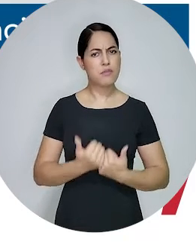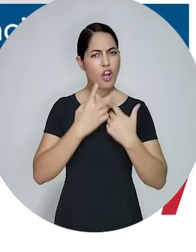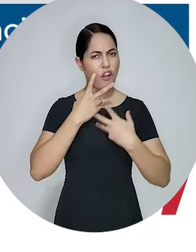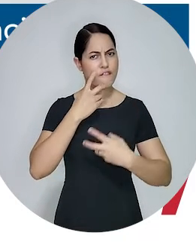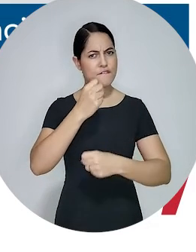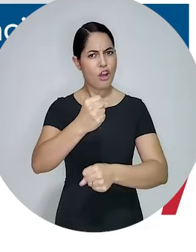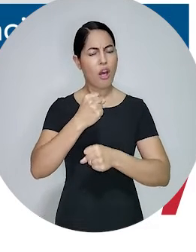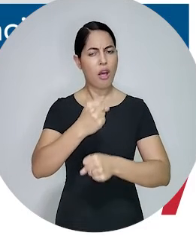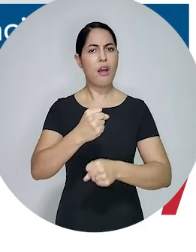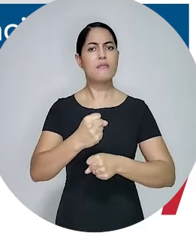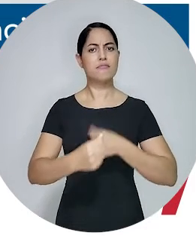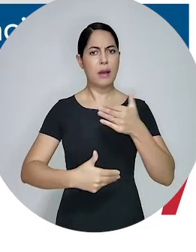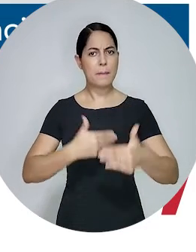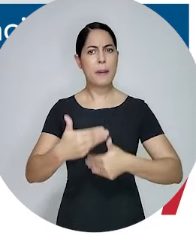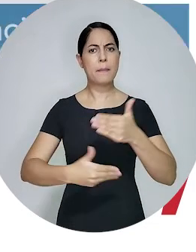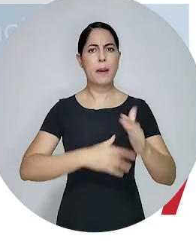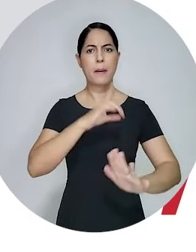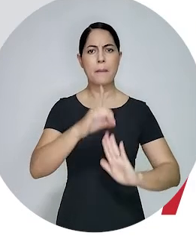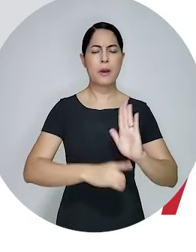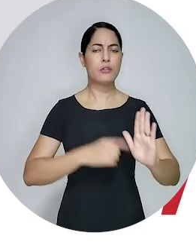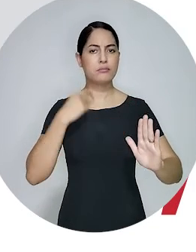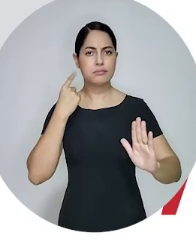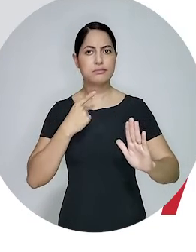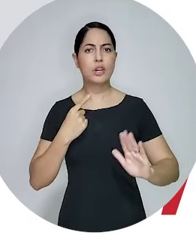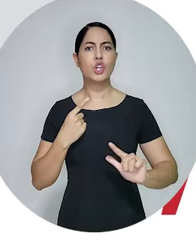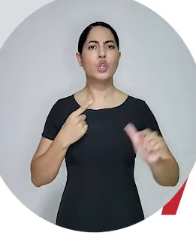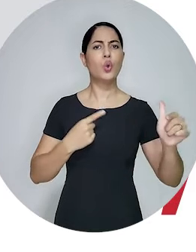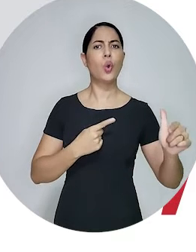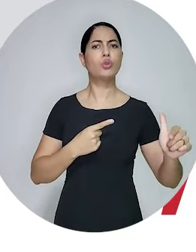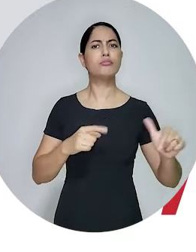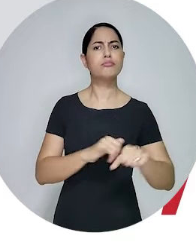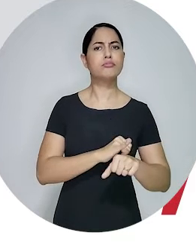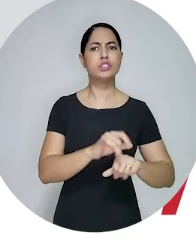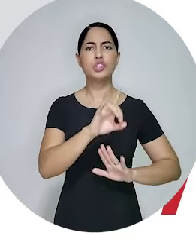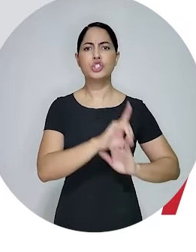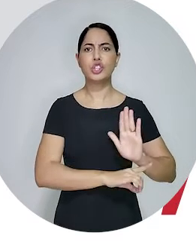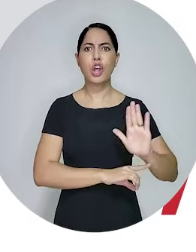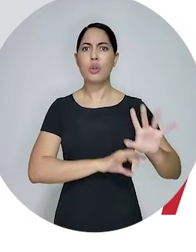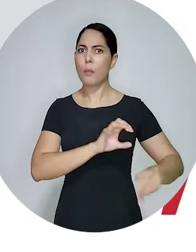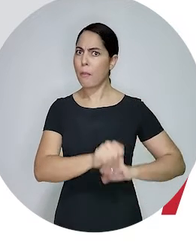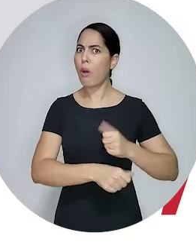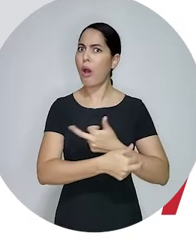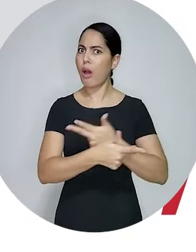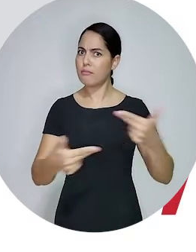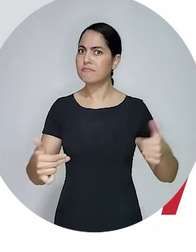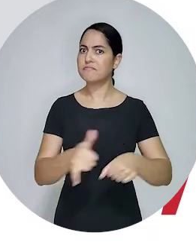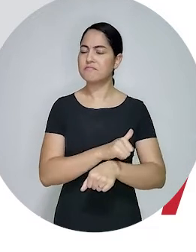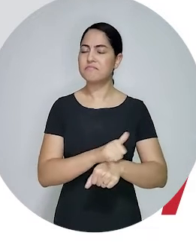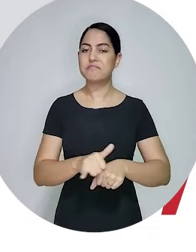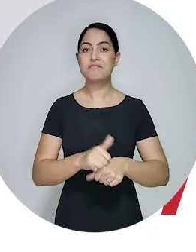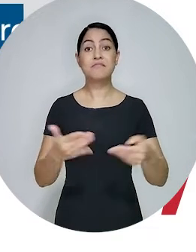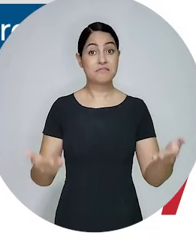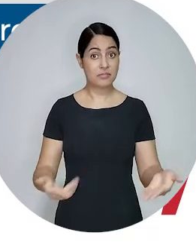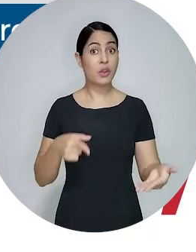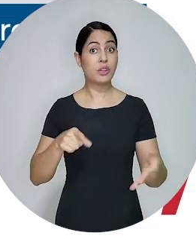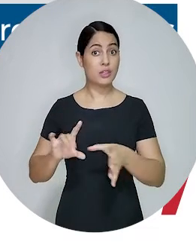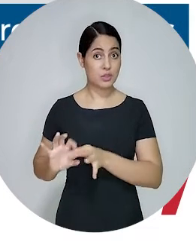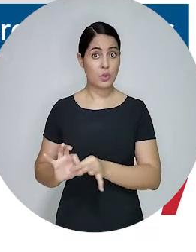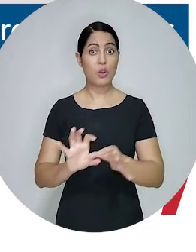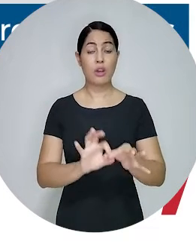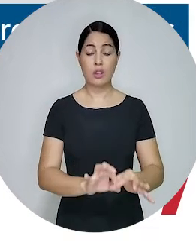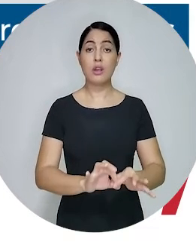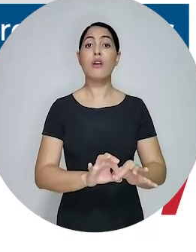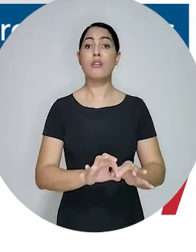das prerrogativas e na busca de outras. É um direito da sociedade ter ocupantes dos cargos munidos de prerrogativas para